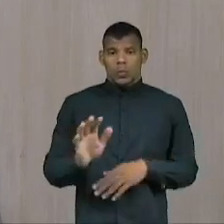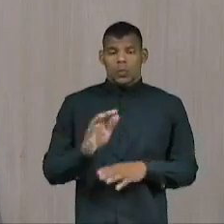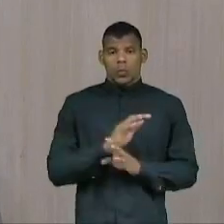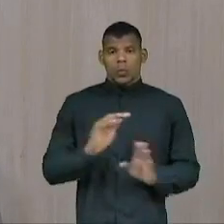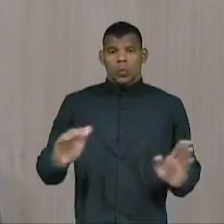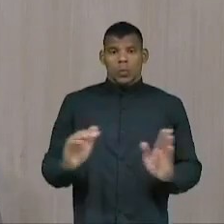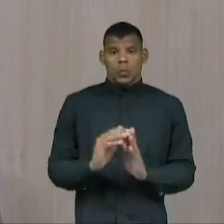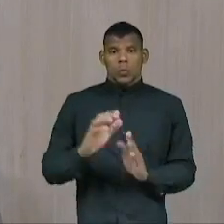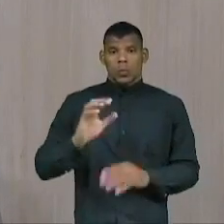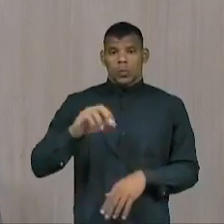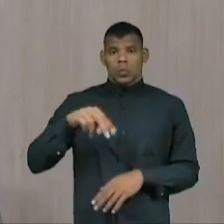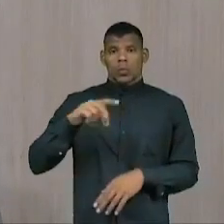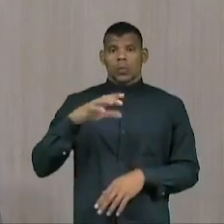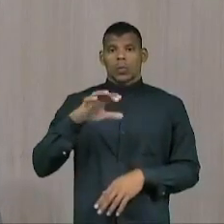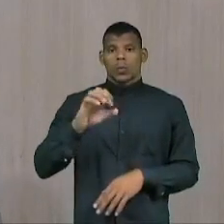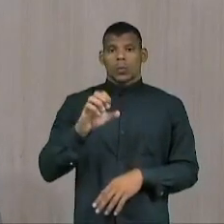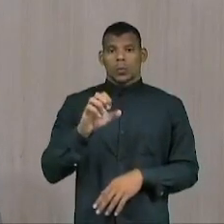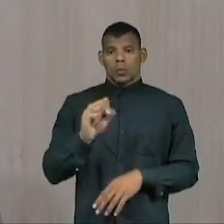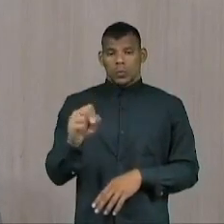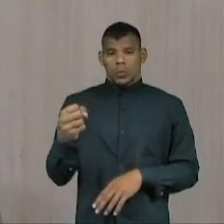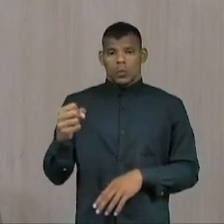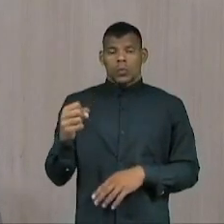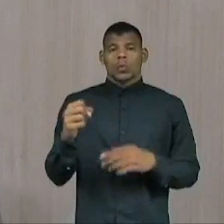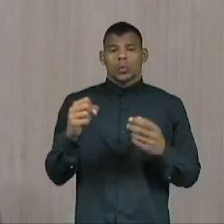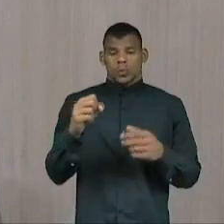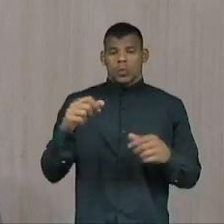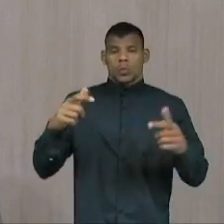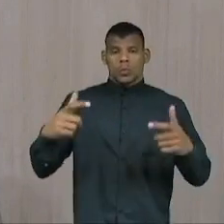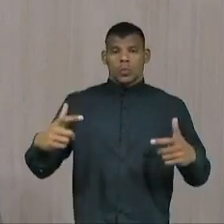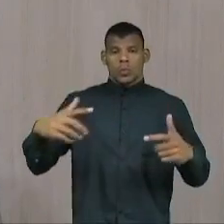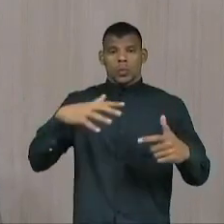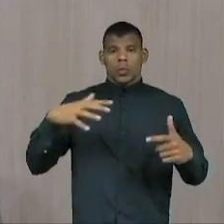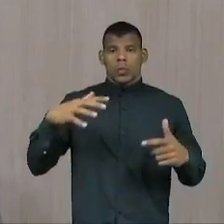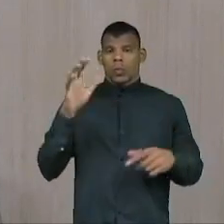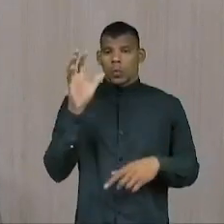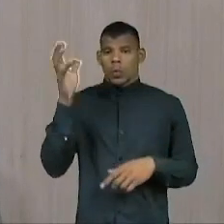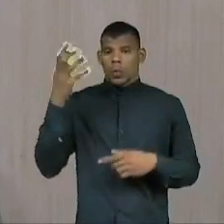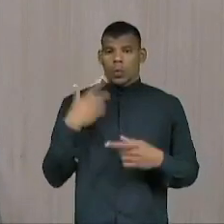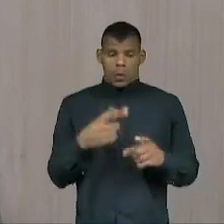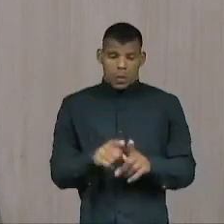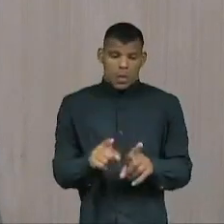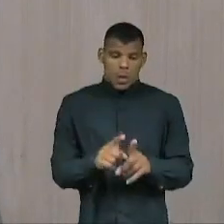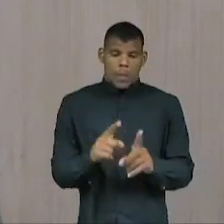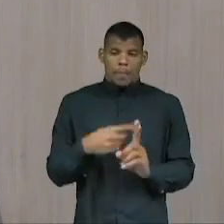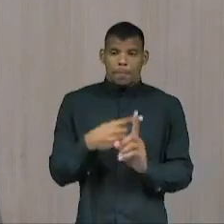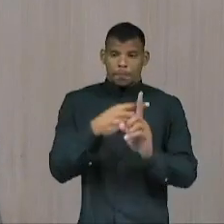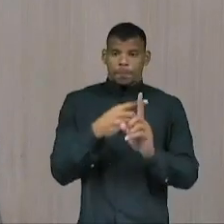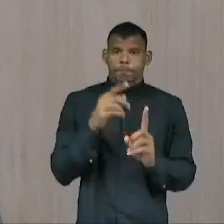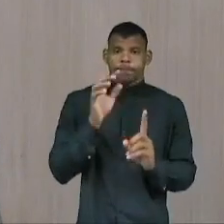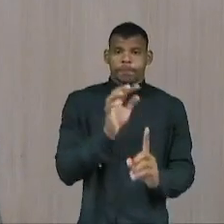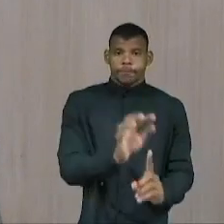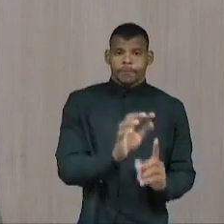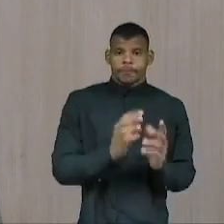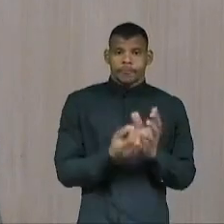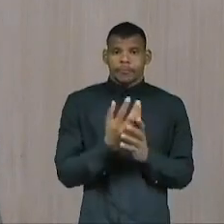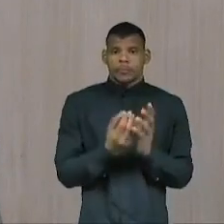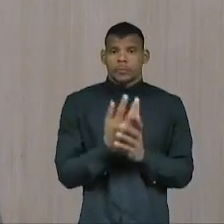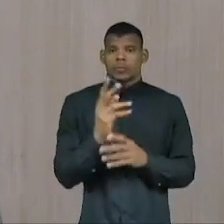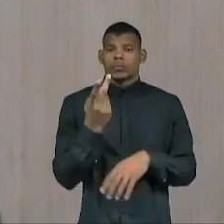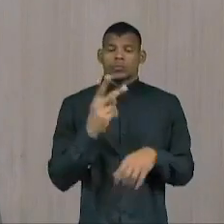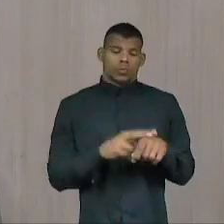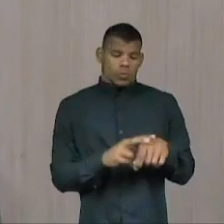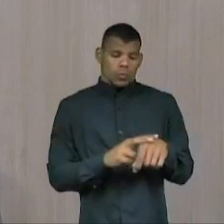condições geográficas e climáticas favoráveis à produção do hidrogênio verde